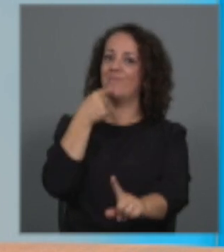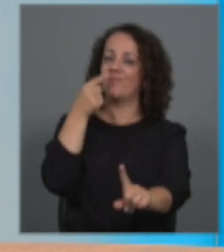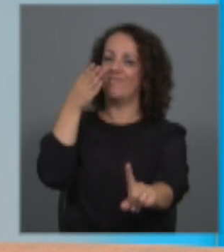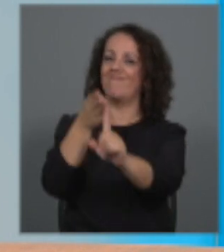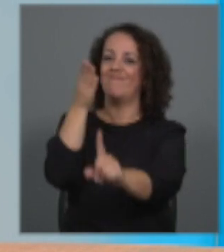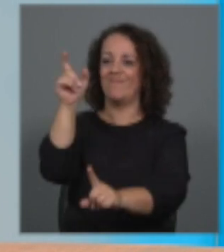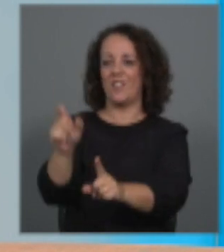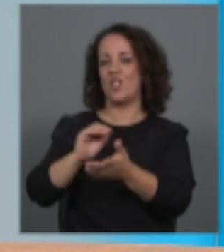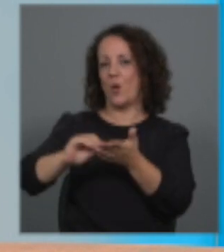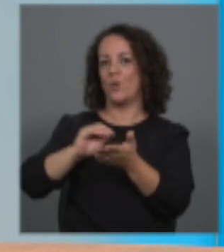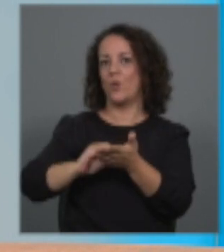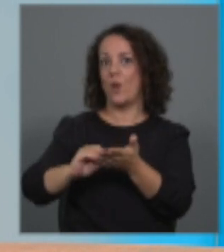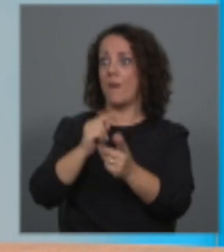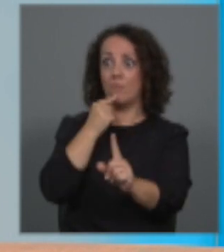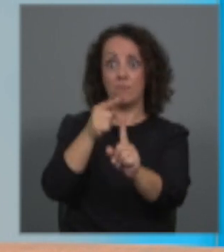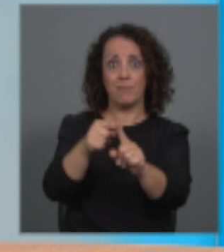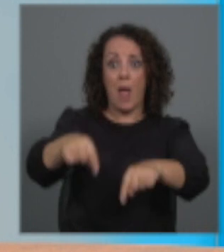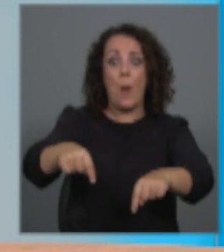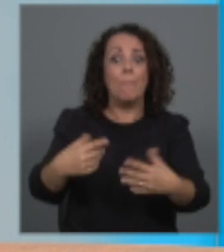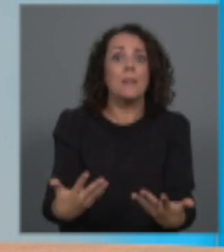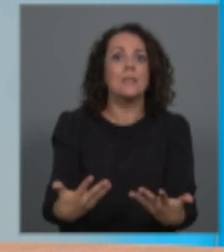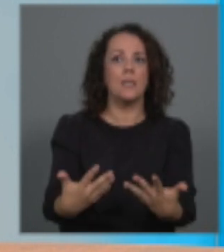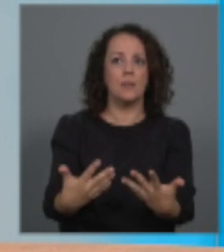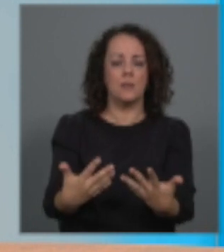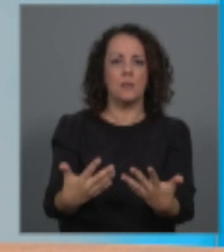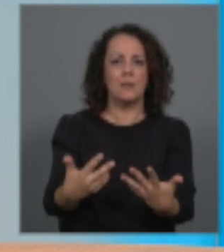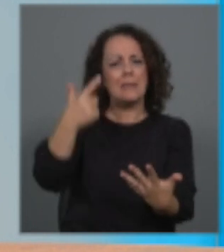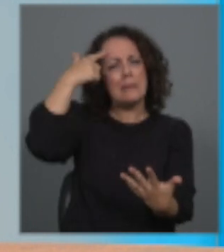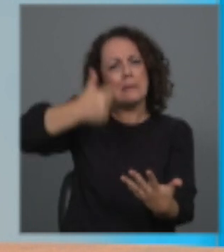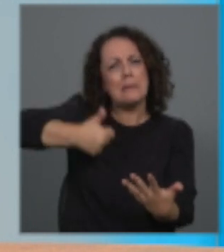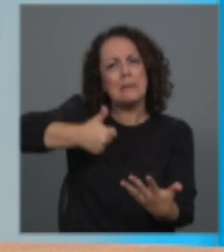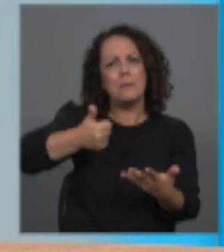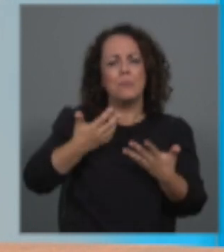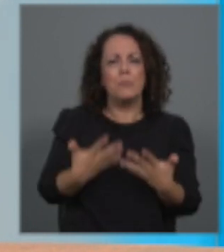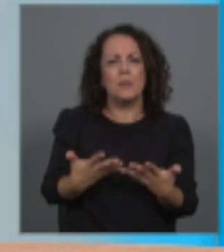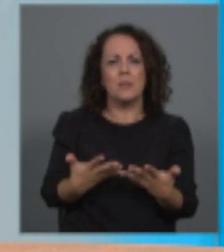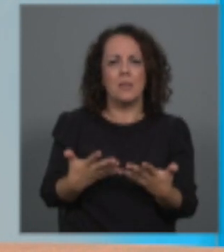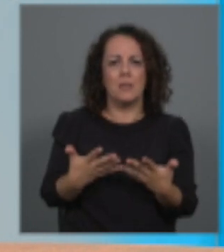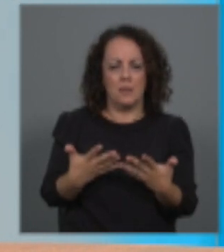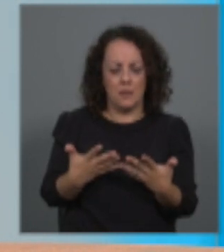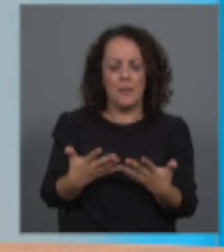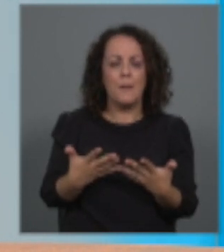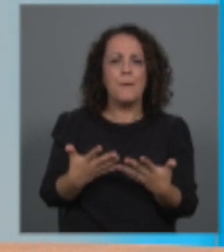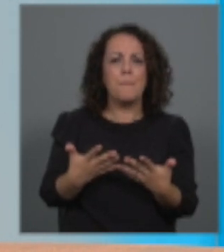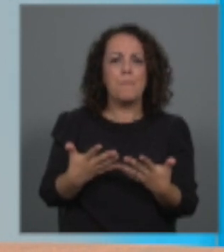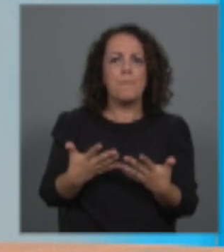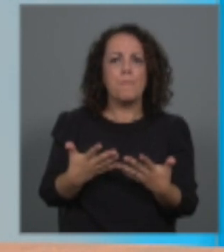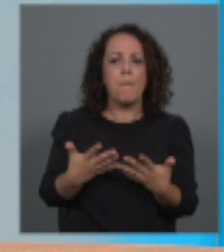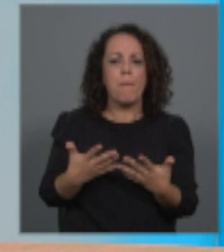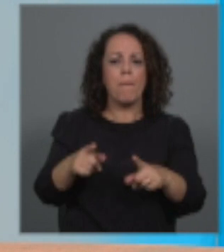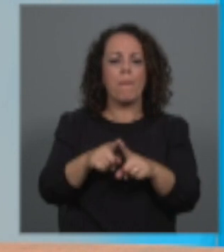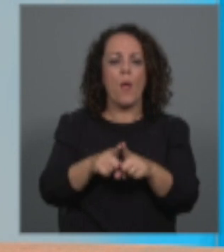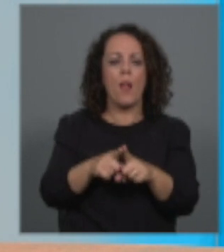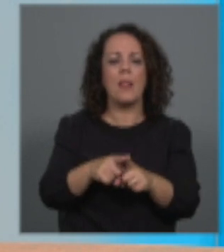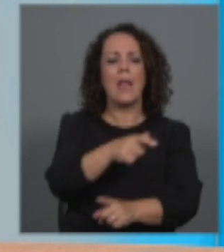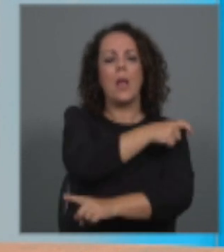deste autor. Vai para o presente. O imperativo deixa agora o